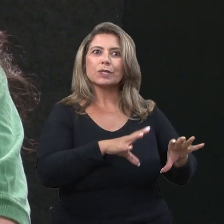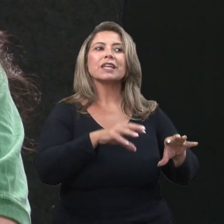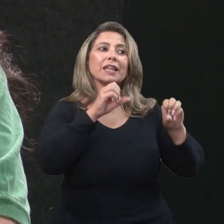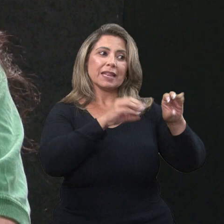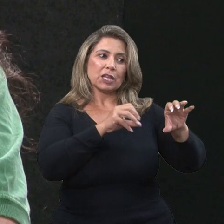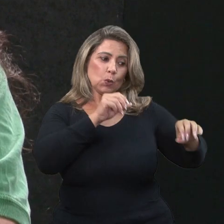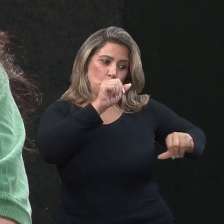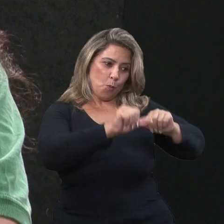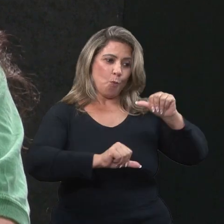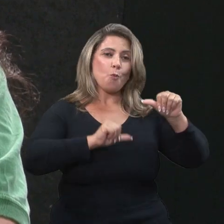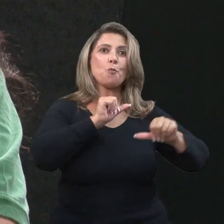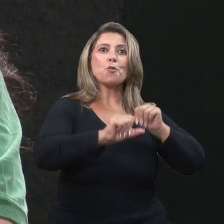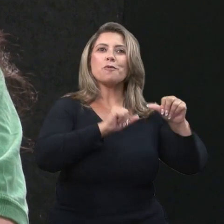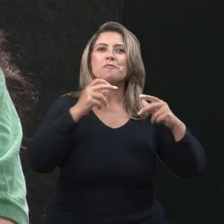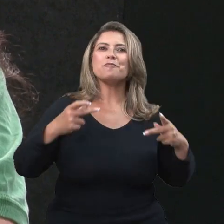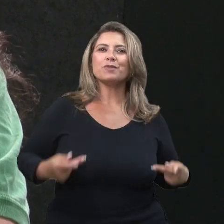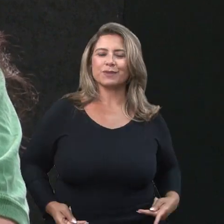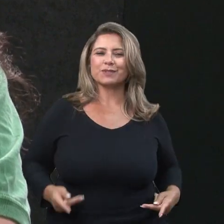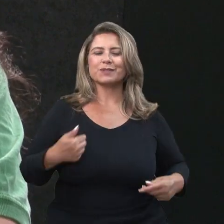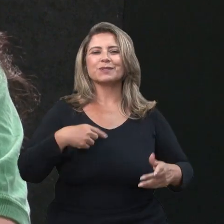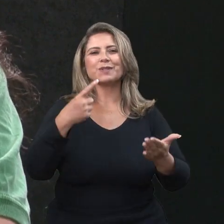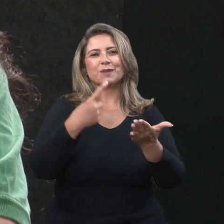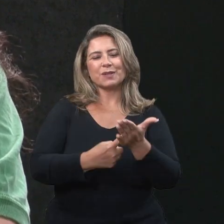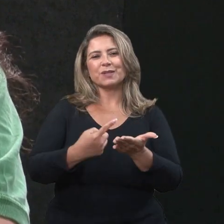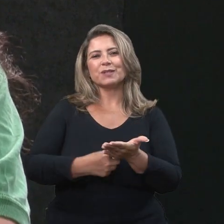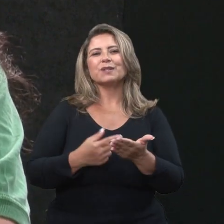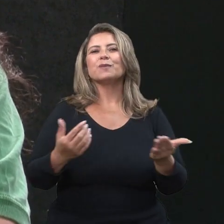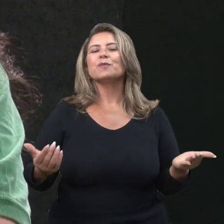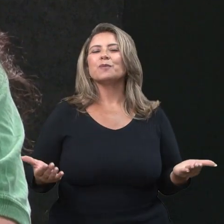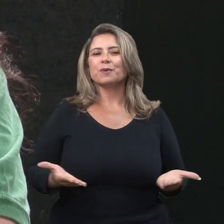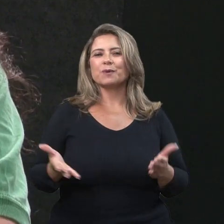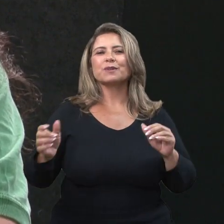Enquanto instituição de ensino, a gente está comprometido com isso,